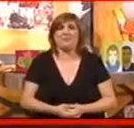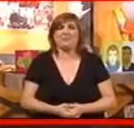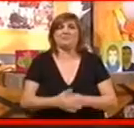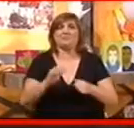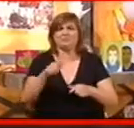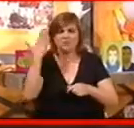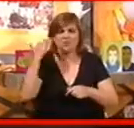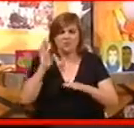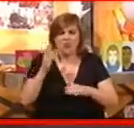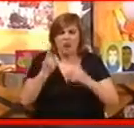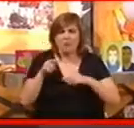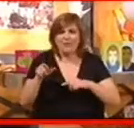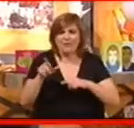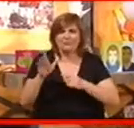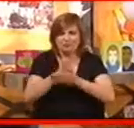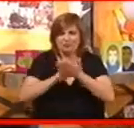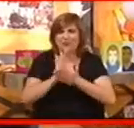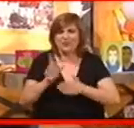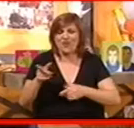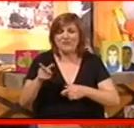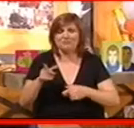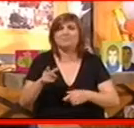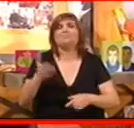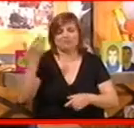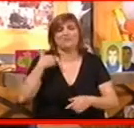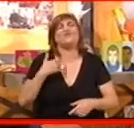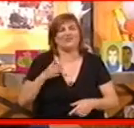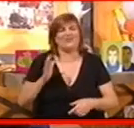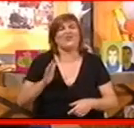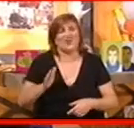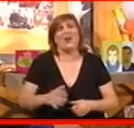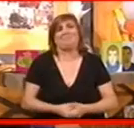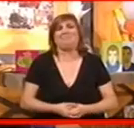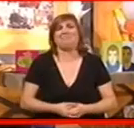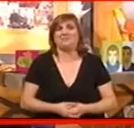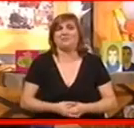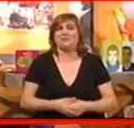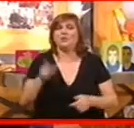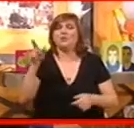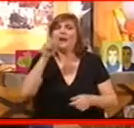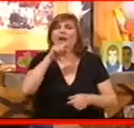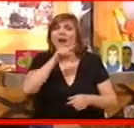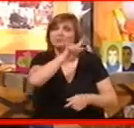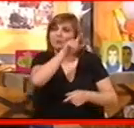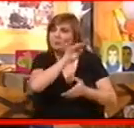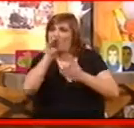Já usaste isto alguma vez? Fala aqui. Já. Já? Foste tu a pôr ou puseram?